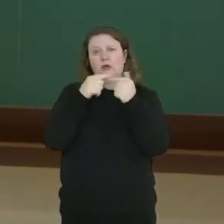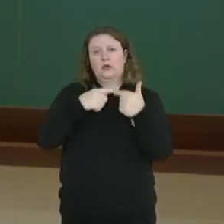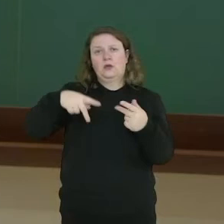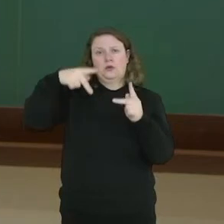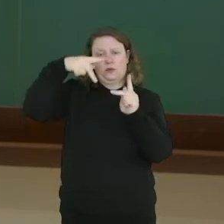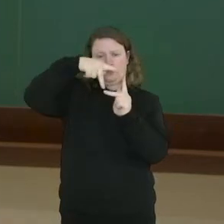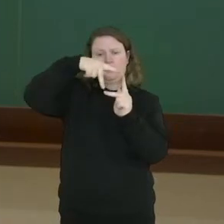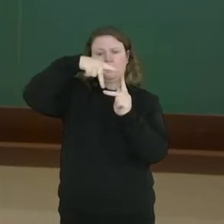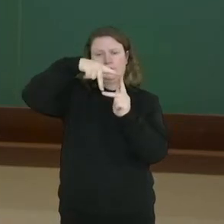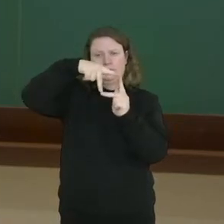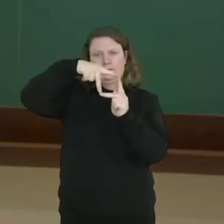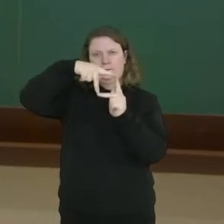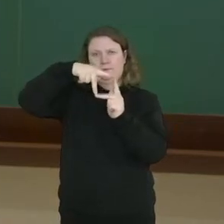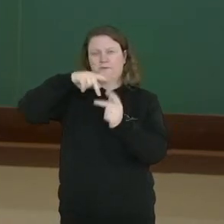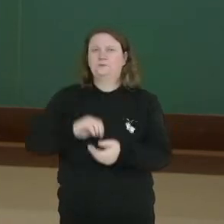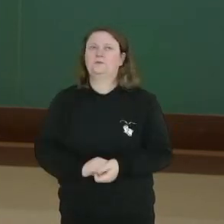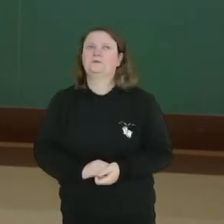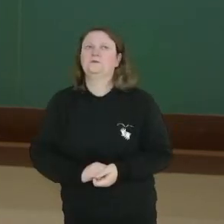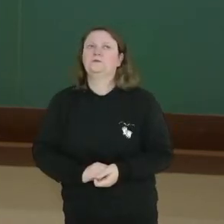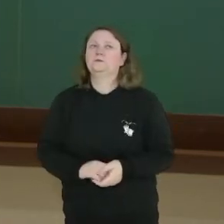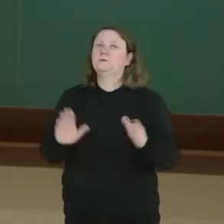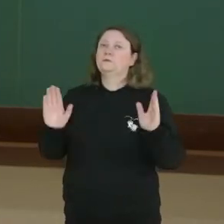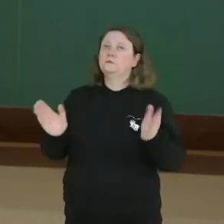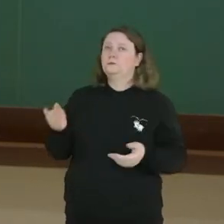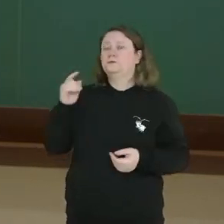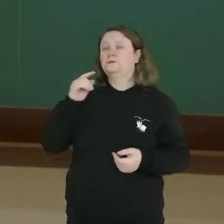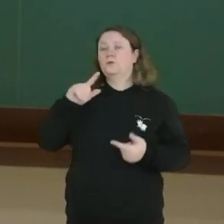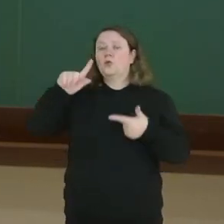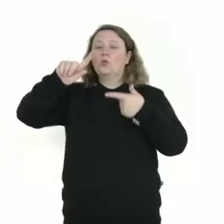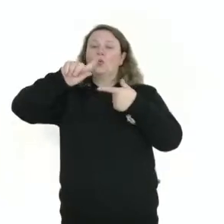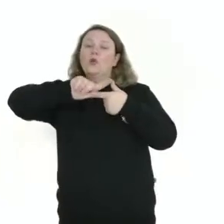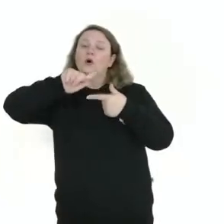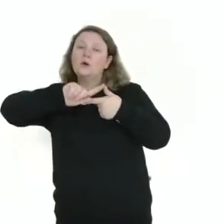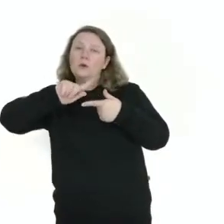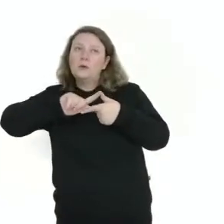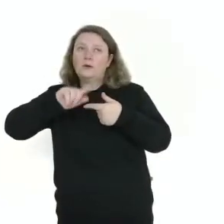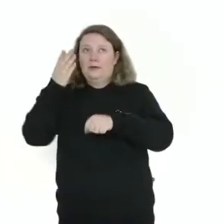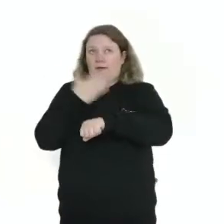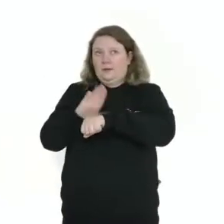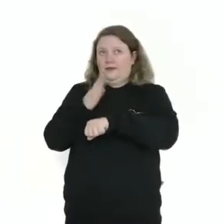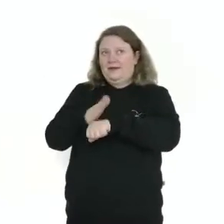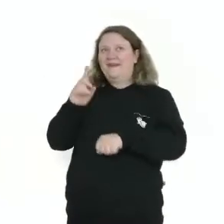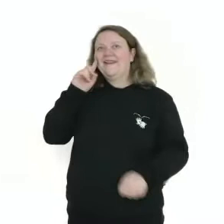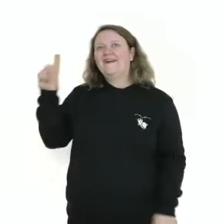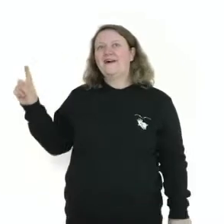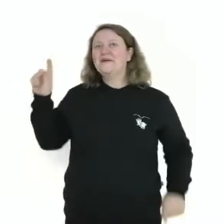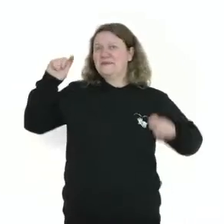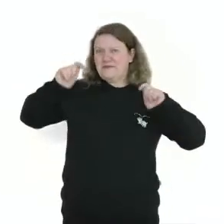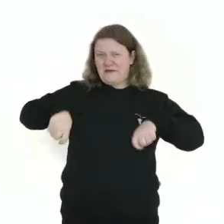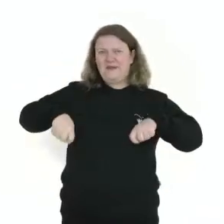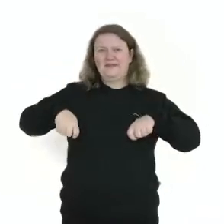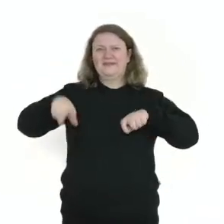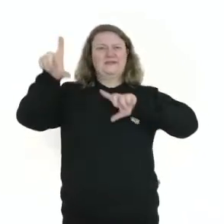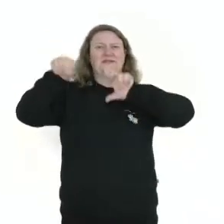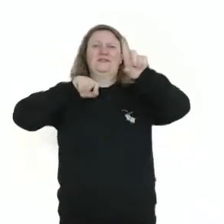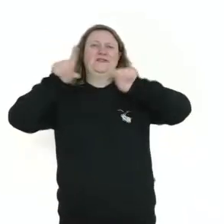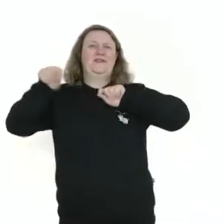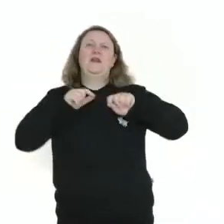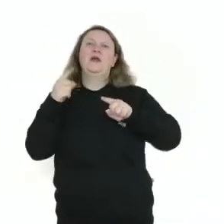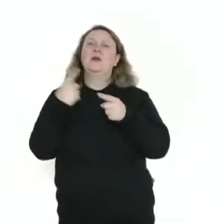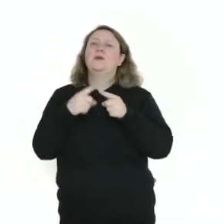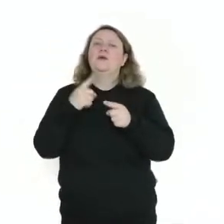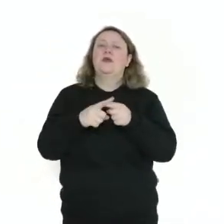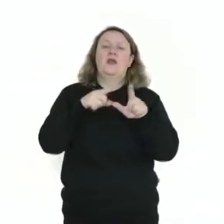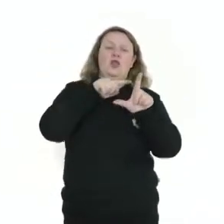né? Então, quando o Teorema de Pitágoras, aplicando ele, olha lá, a gente pode aplicar ele em vários locais, gente, porque tem 90 graus por tudo ali,